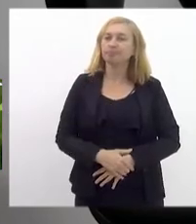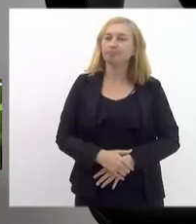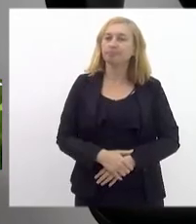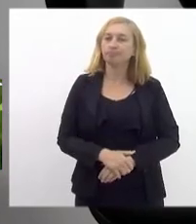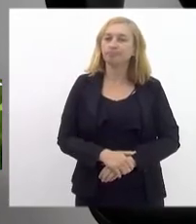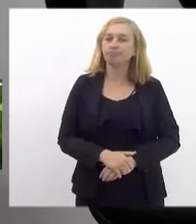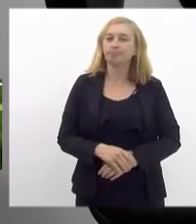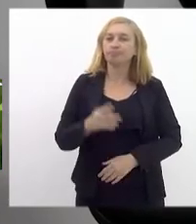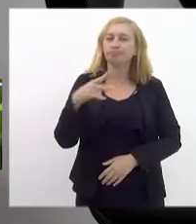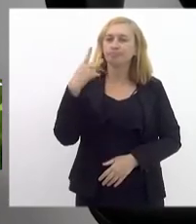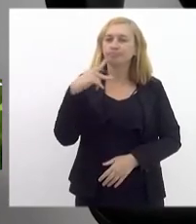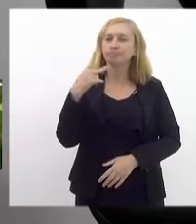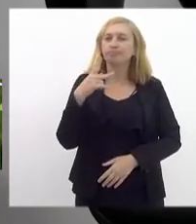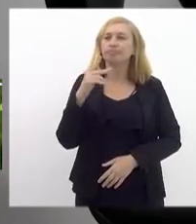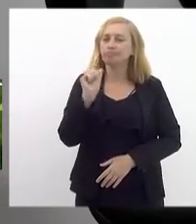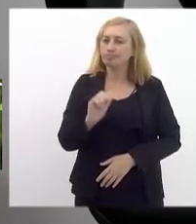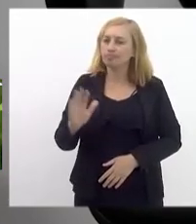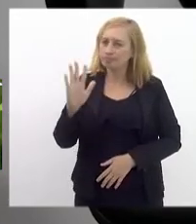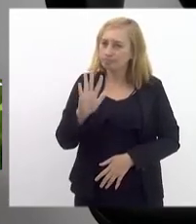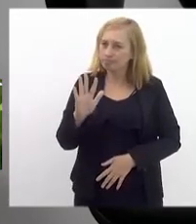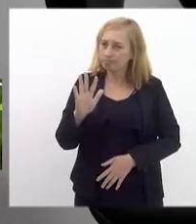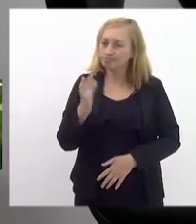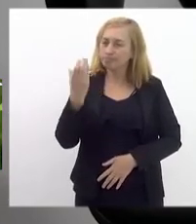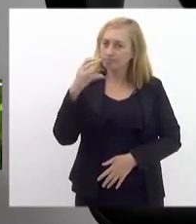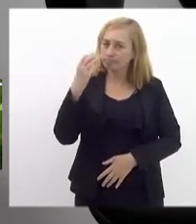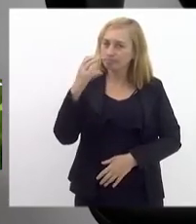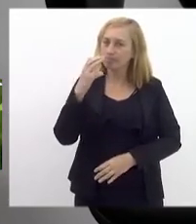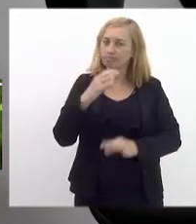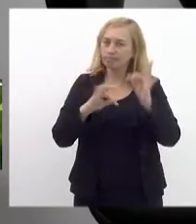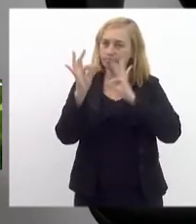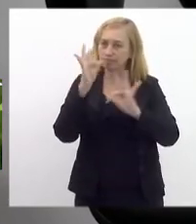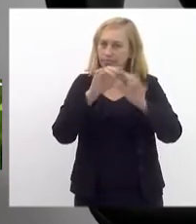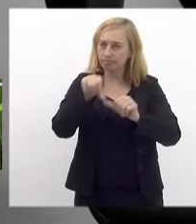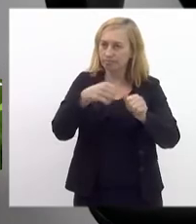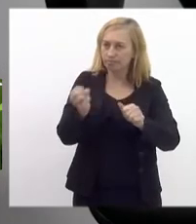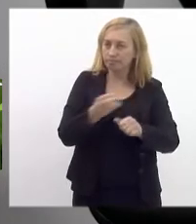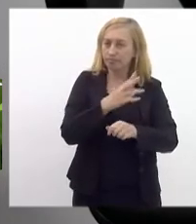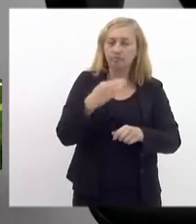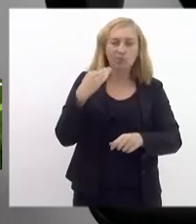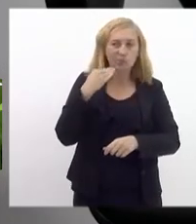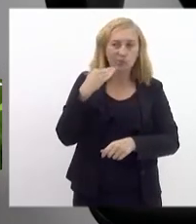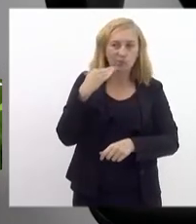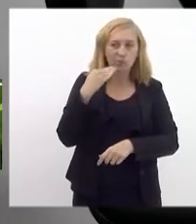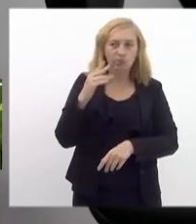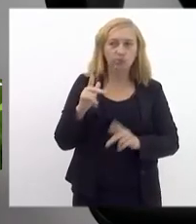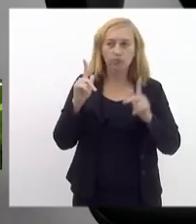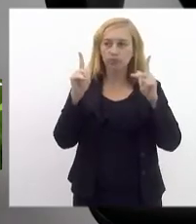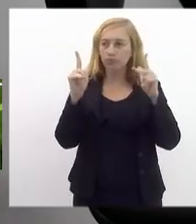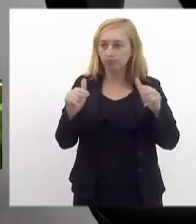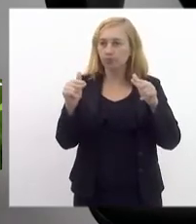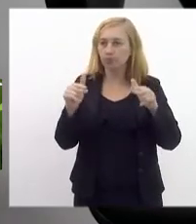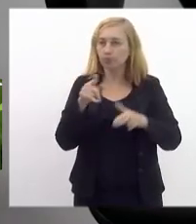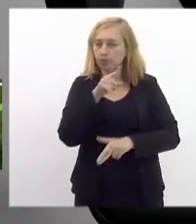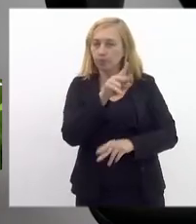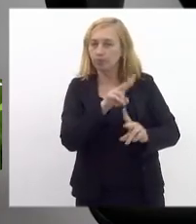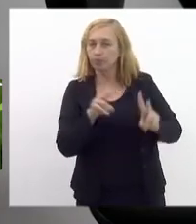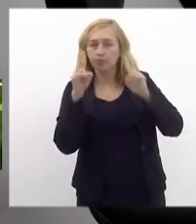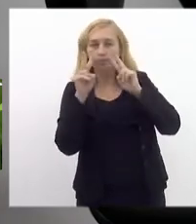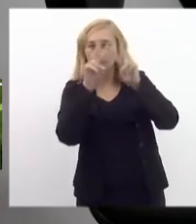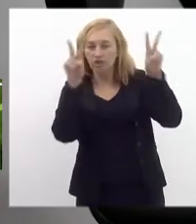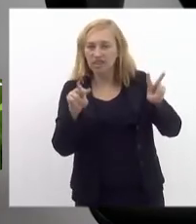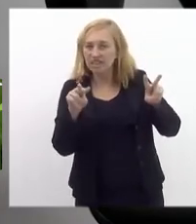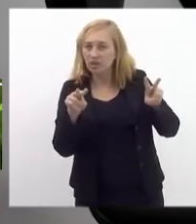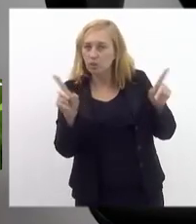uma política nacional, de um sistema nacional de ciência, tecnologia e inovação, tem os mesmos defeitos, no meu entender, dessa visão. É uma